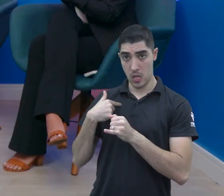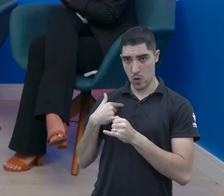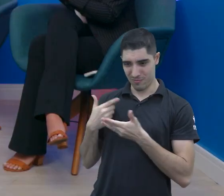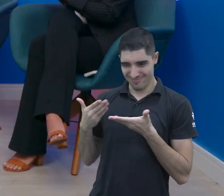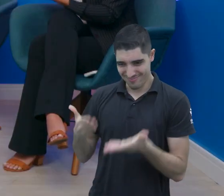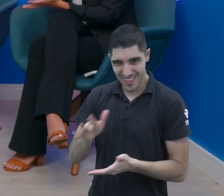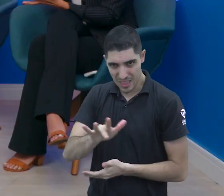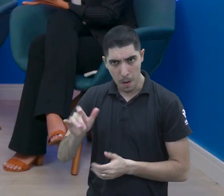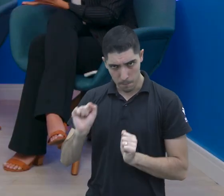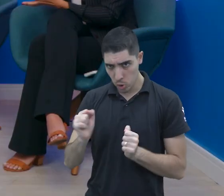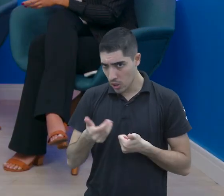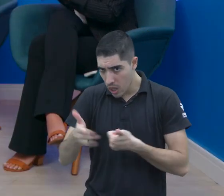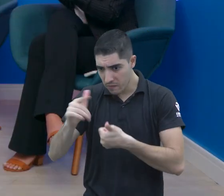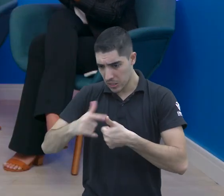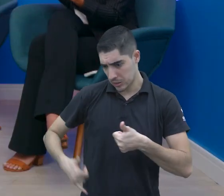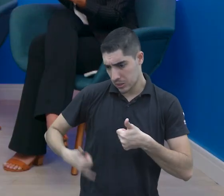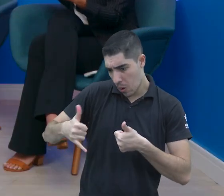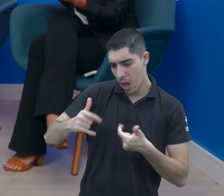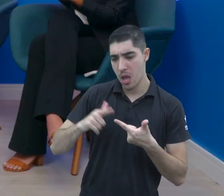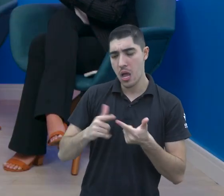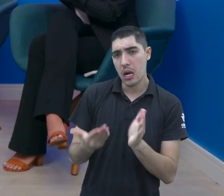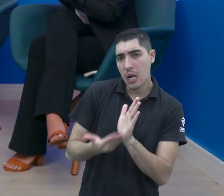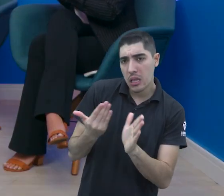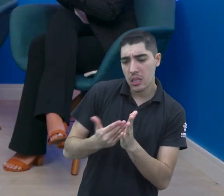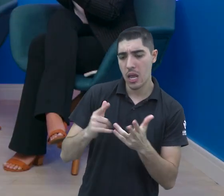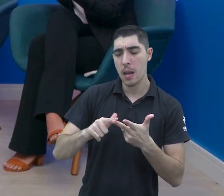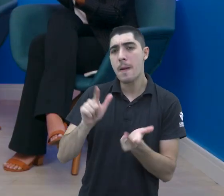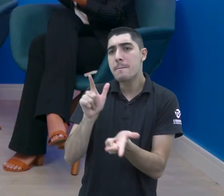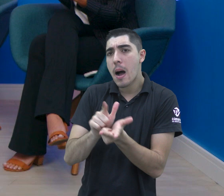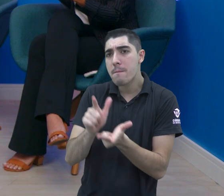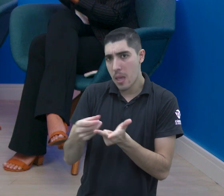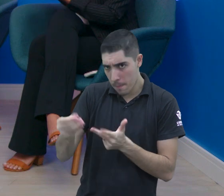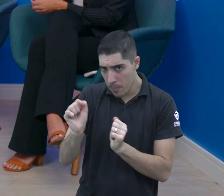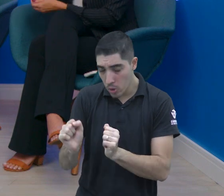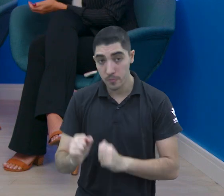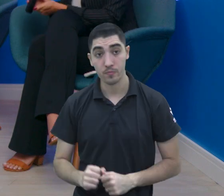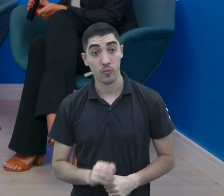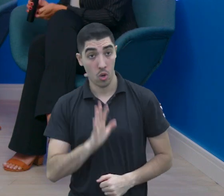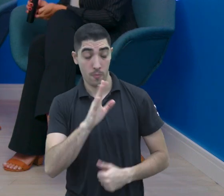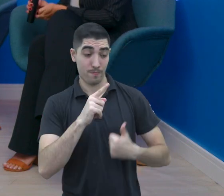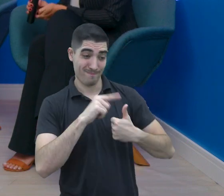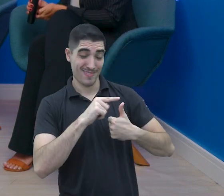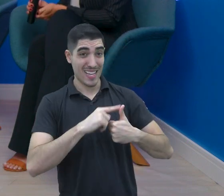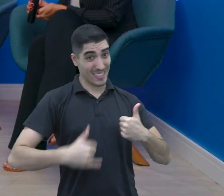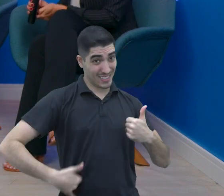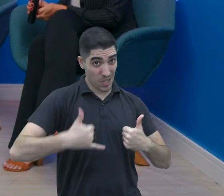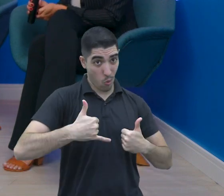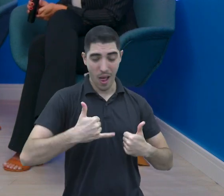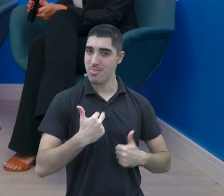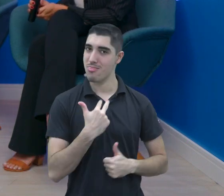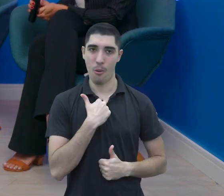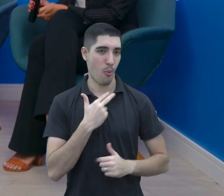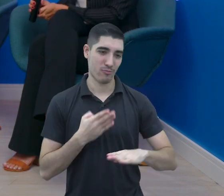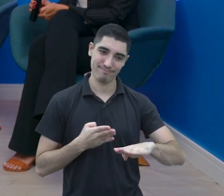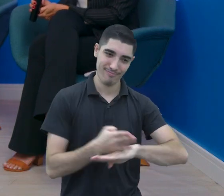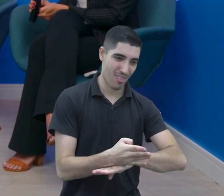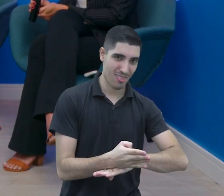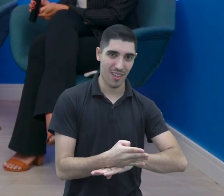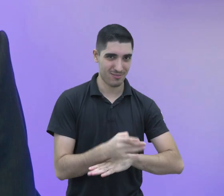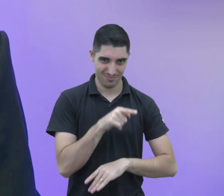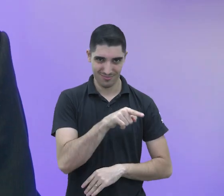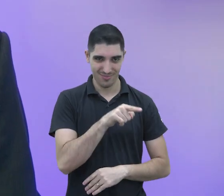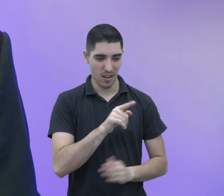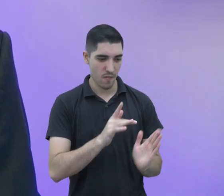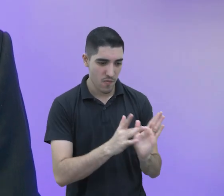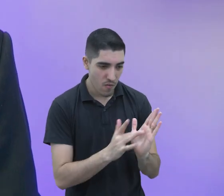que pode levar, né? O celular, o caderninho, a folhinha? O celular, ele não está autorizado a entrar dentro